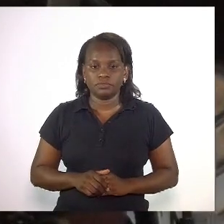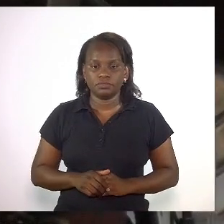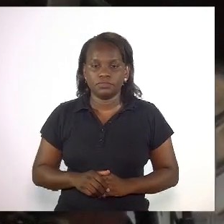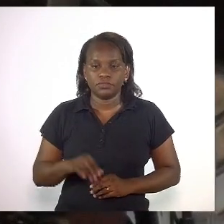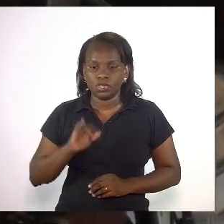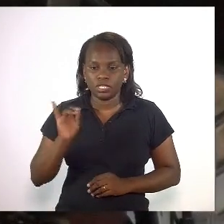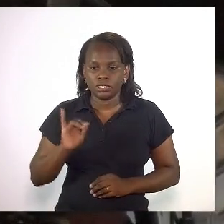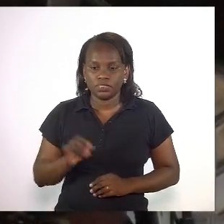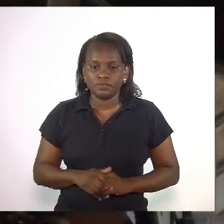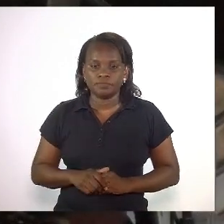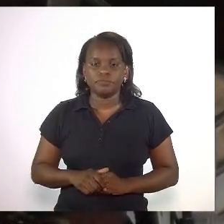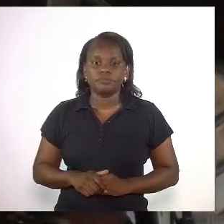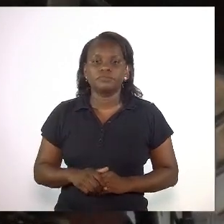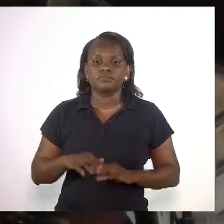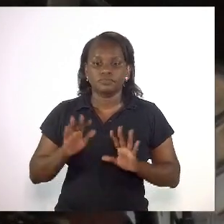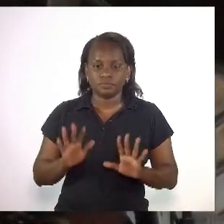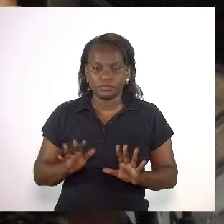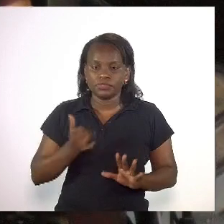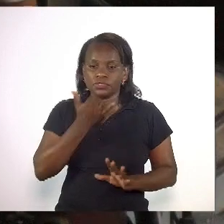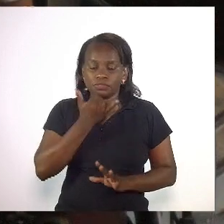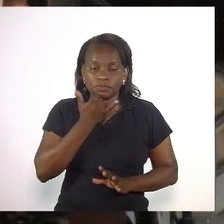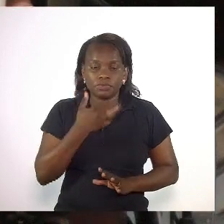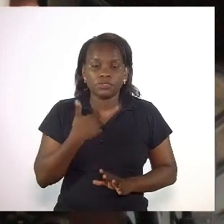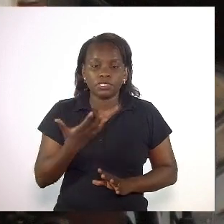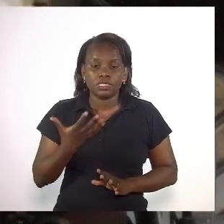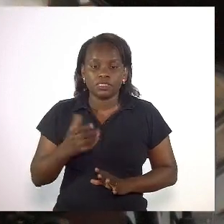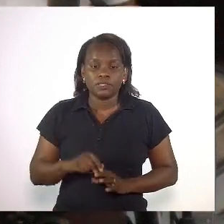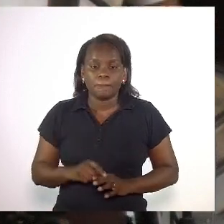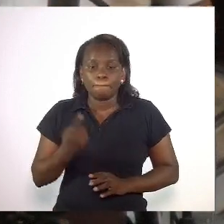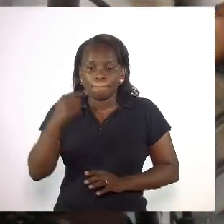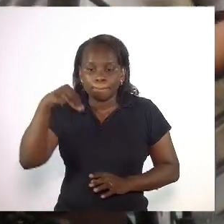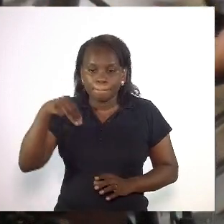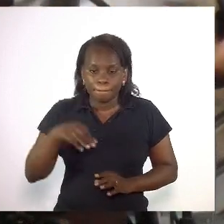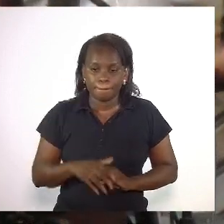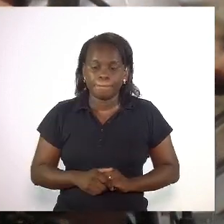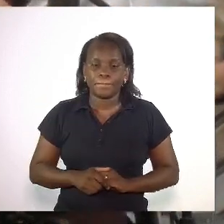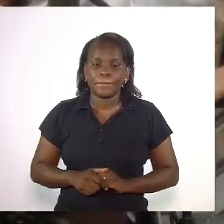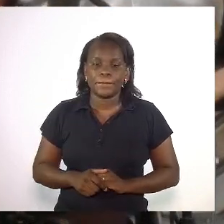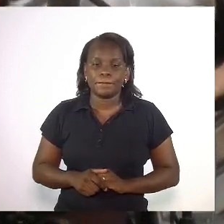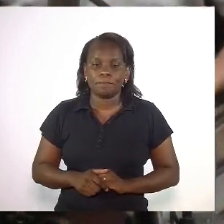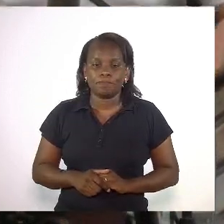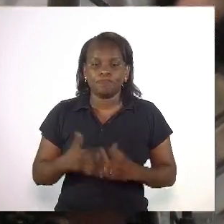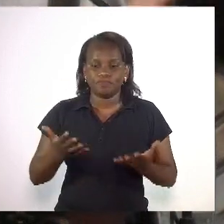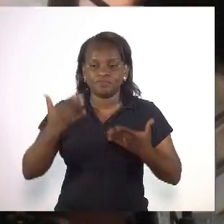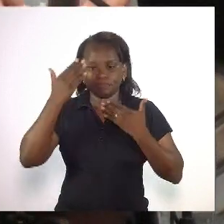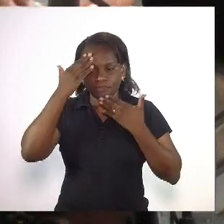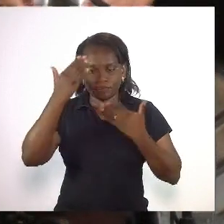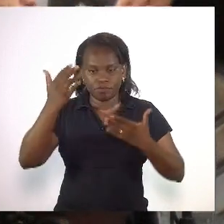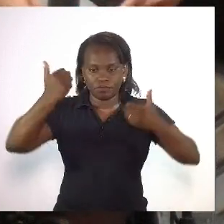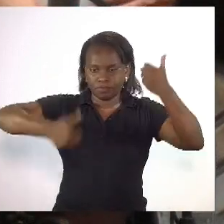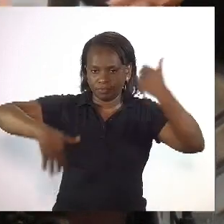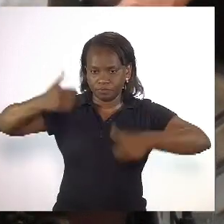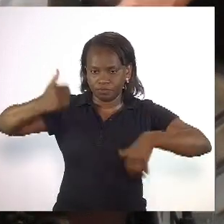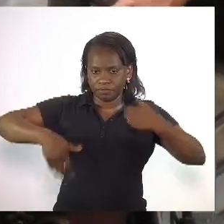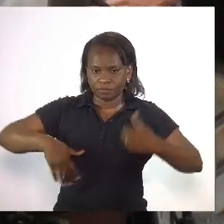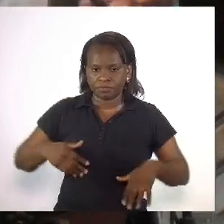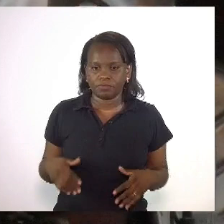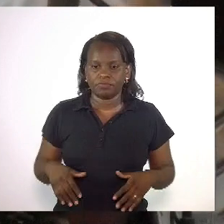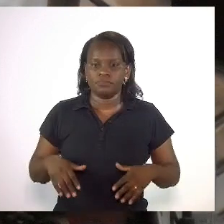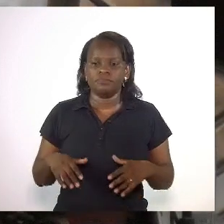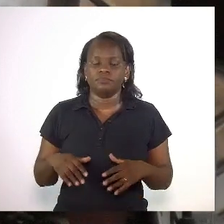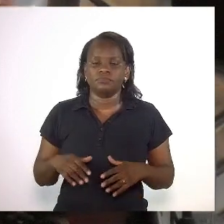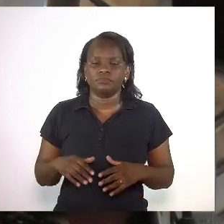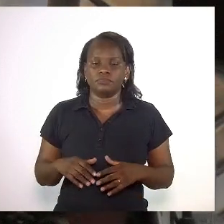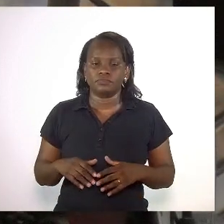Alô. Oi. Me escutam? Quero... Só um minuto. Quero agradecer a palavra. Agradeço